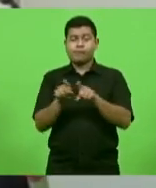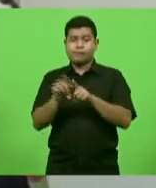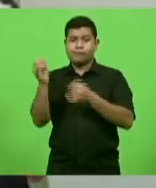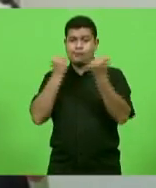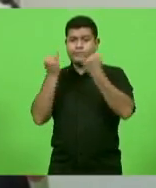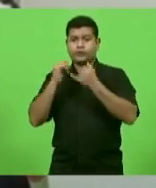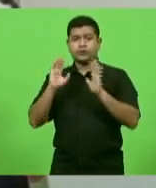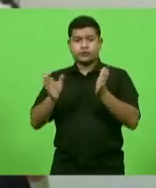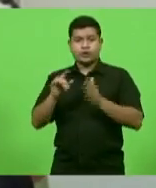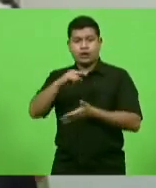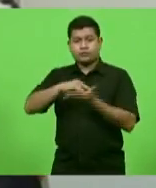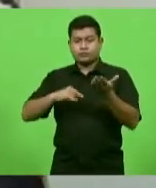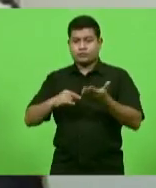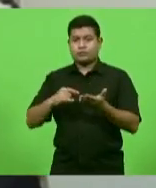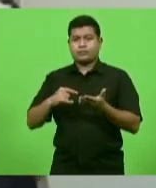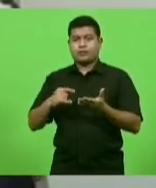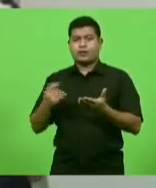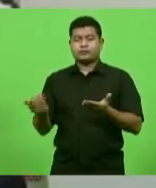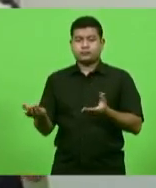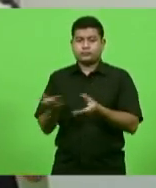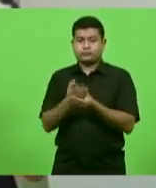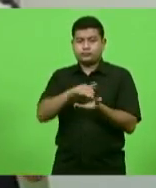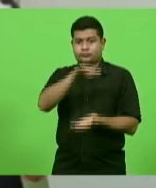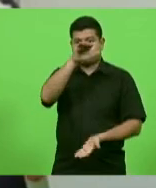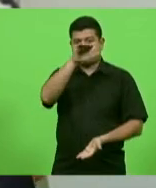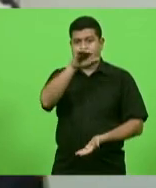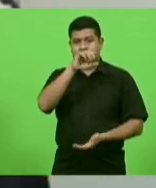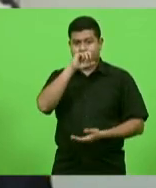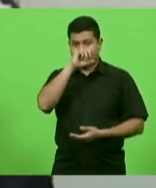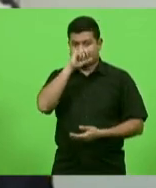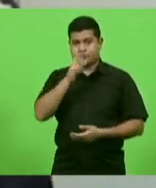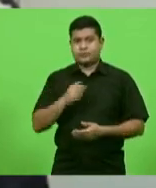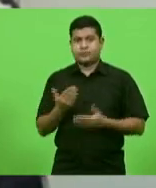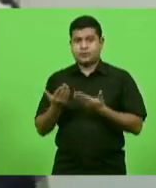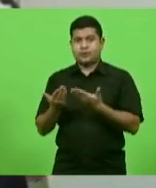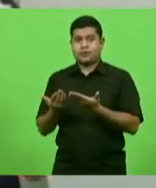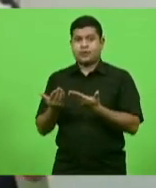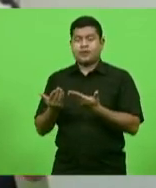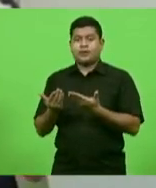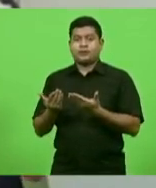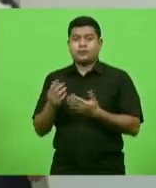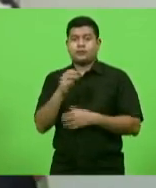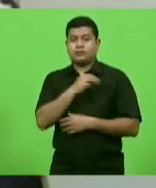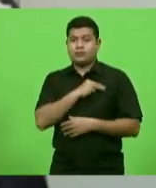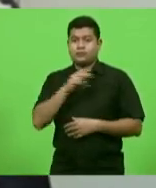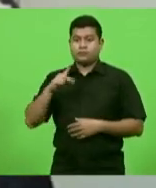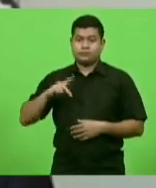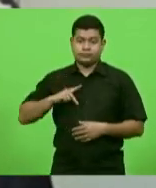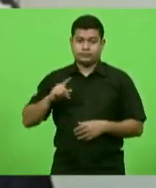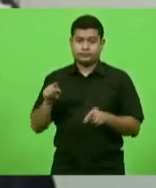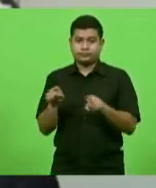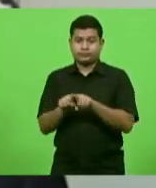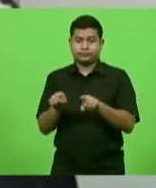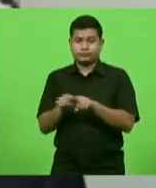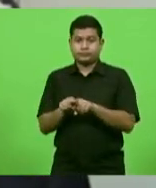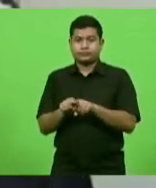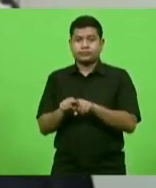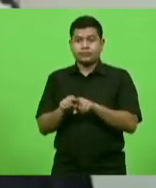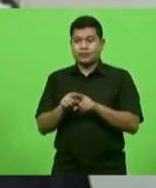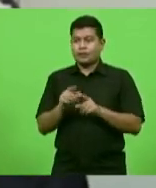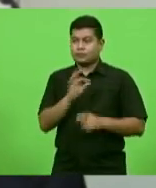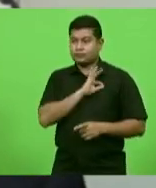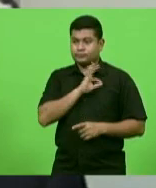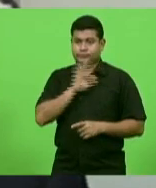e dos documentos constantes nos autos decorrentes da Lavra do Ministério Público de Santa Catarina e da Polícia Federal que atestam